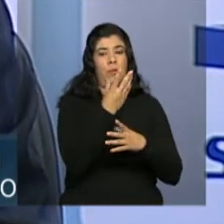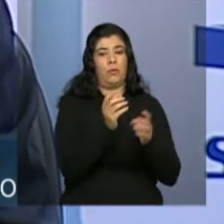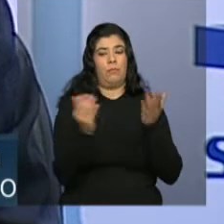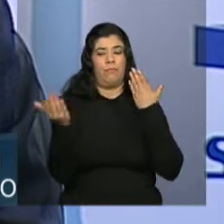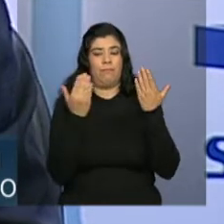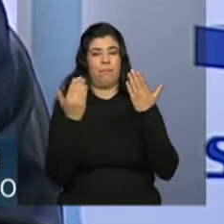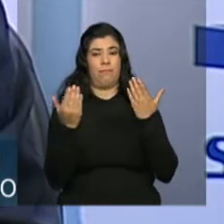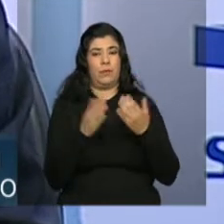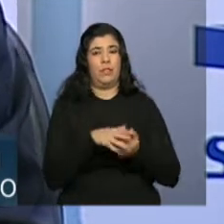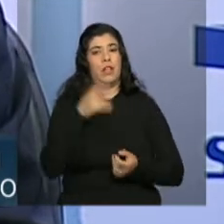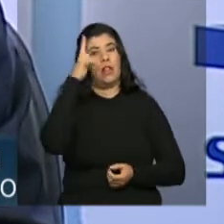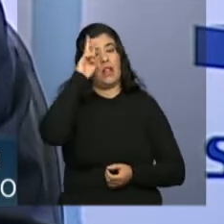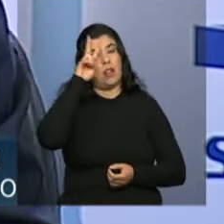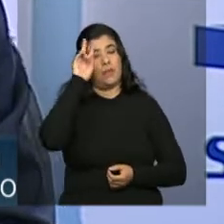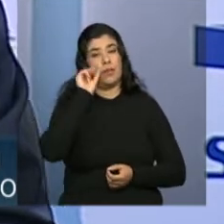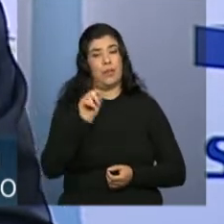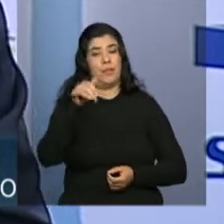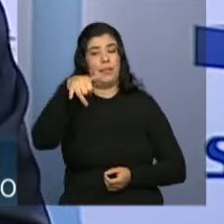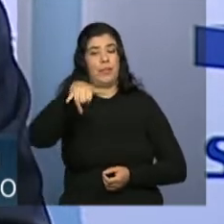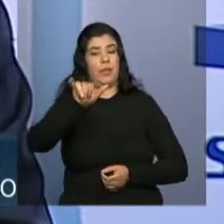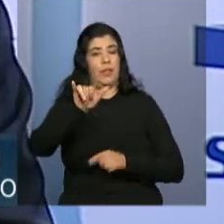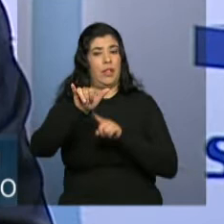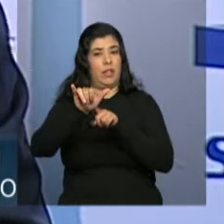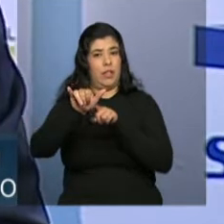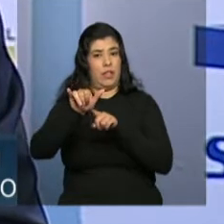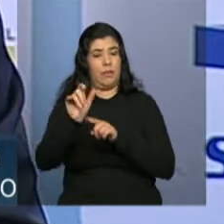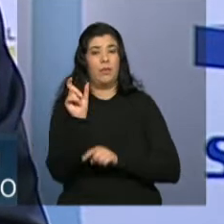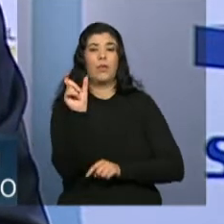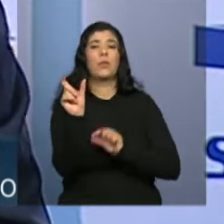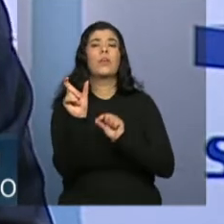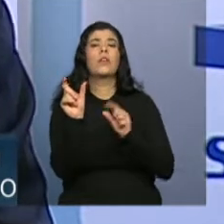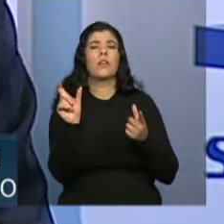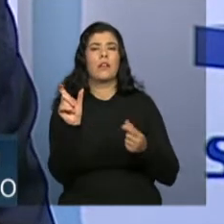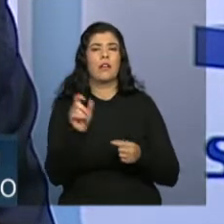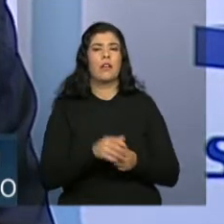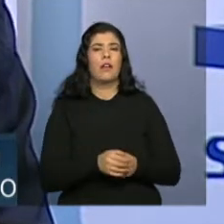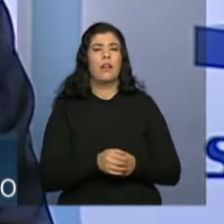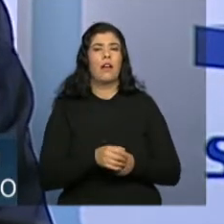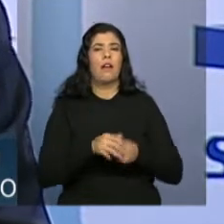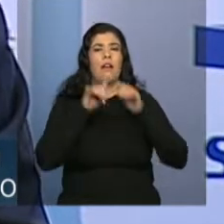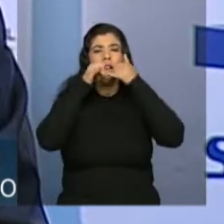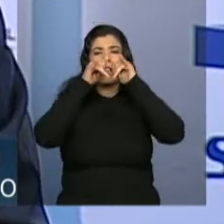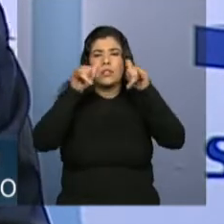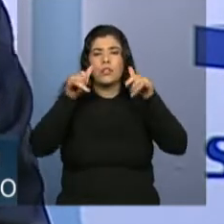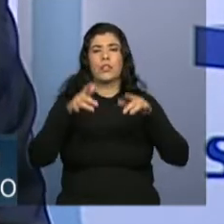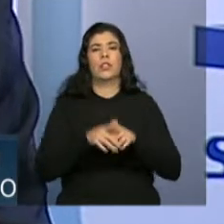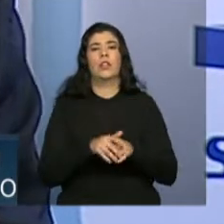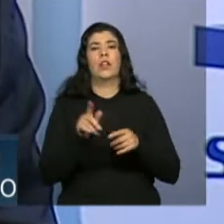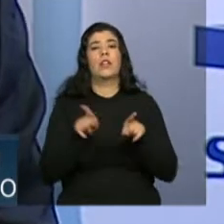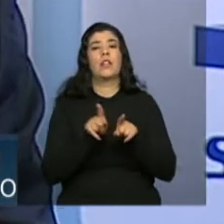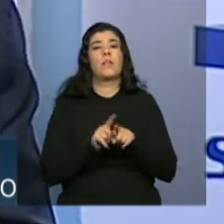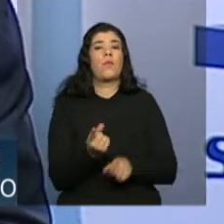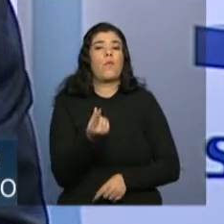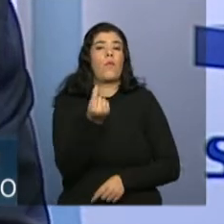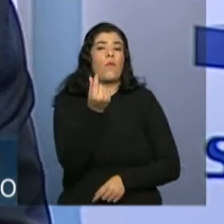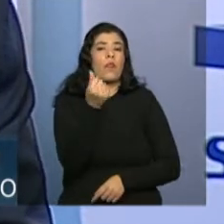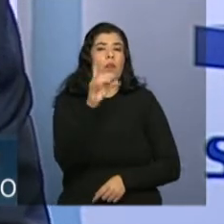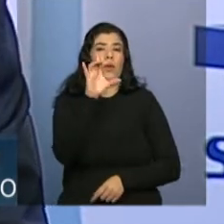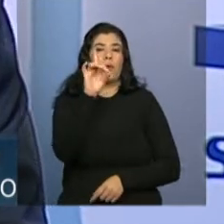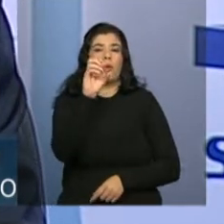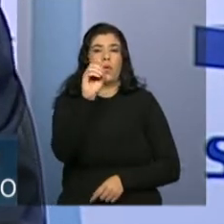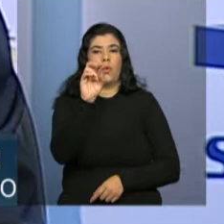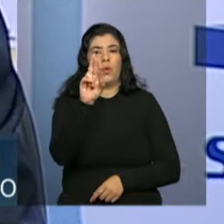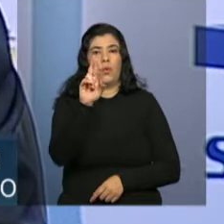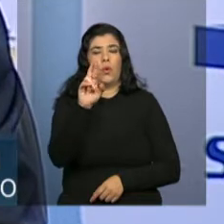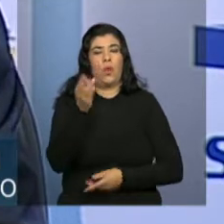Y vamos relembrar traduz basicamente energia elétrica câmbio do dólar não é a gente aí